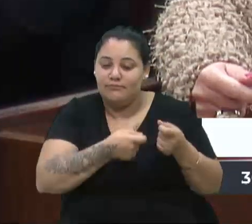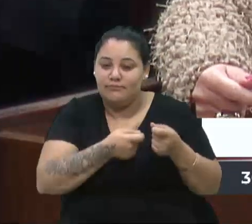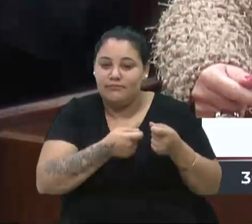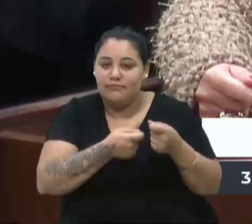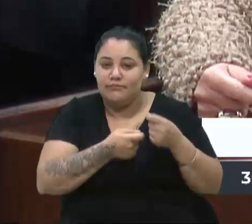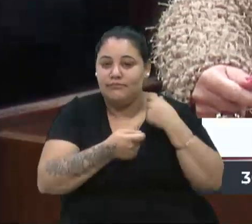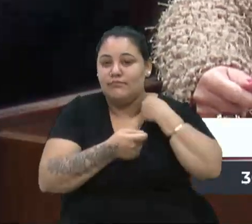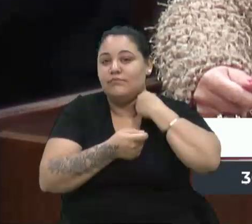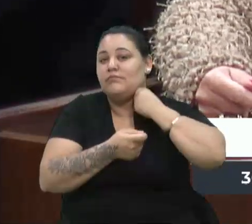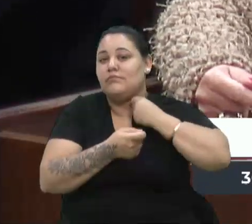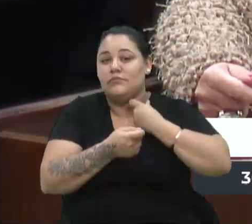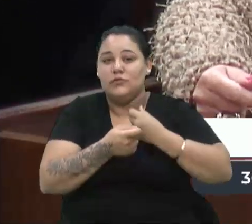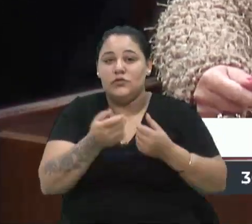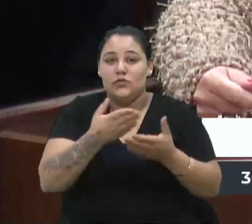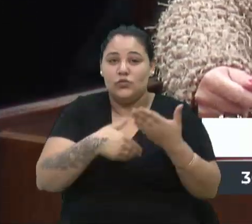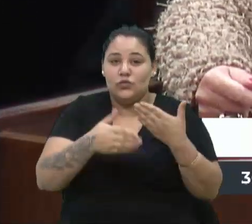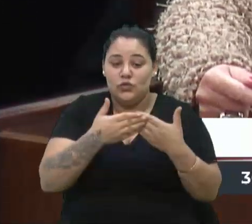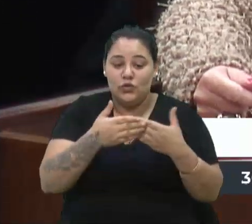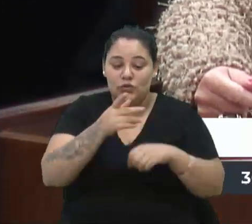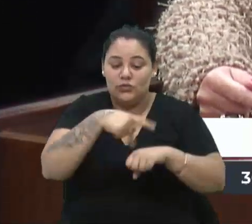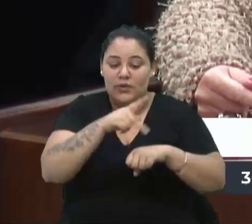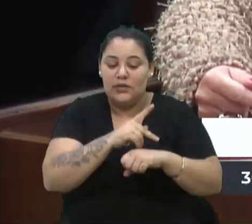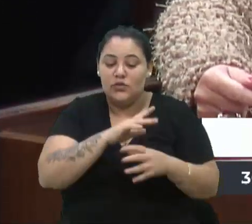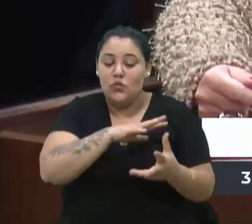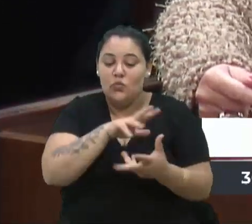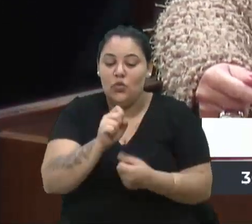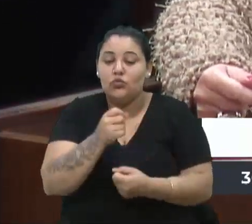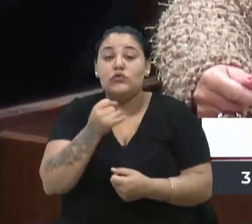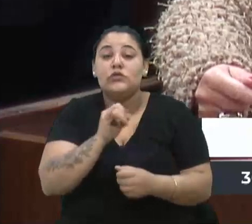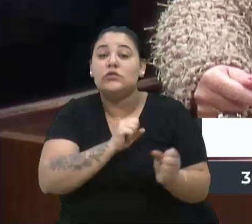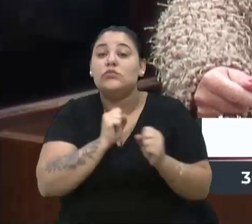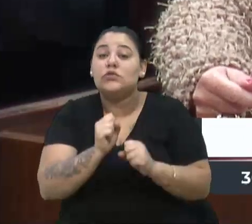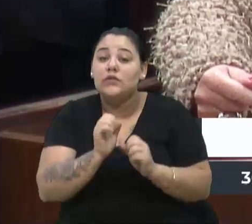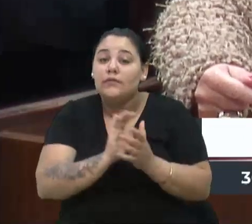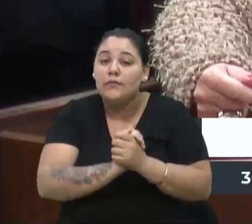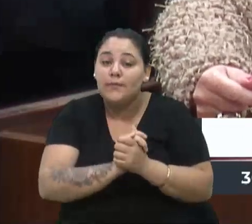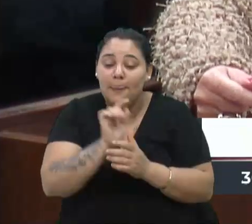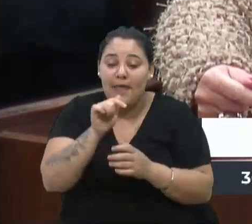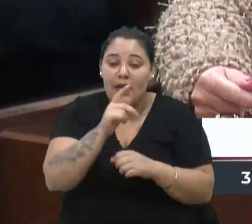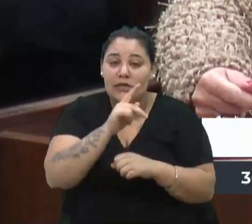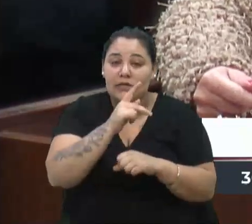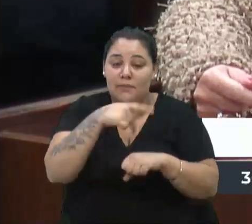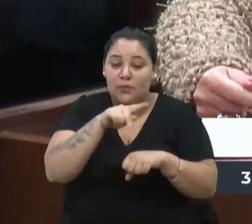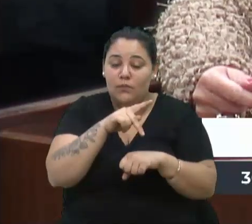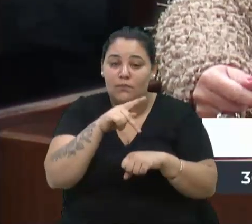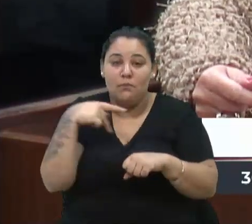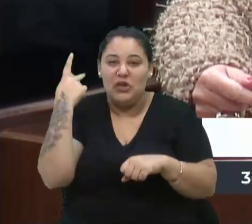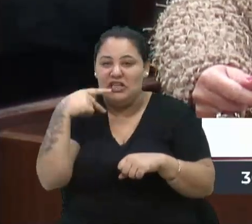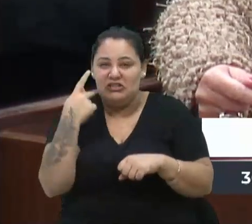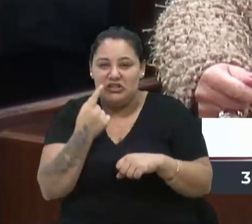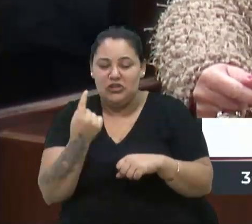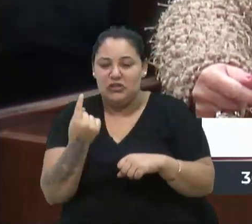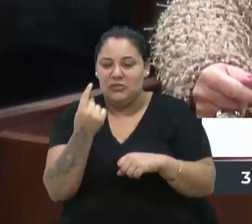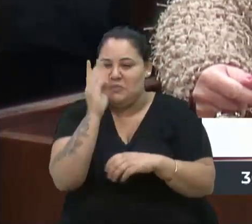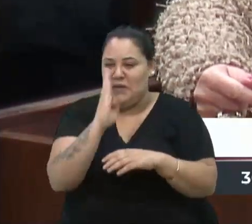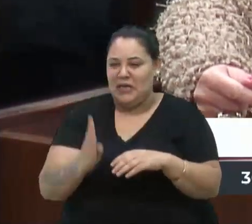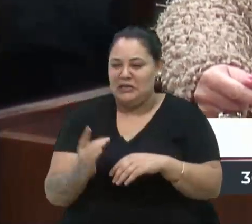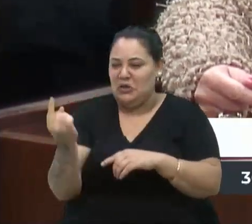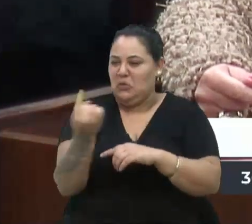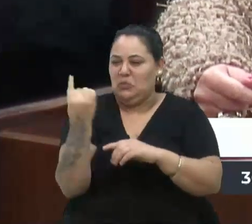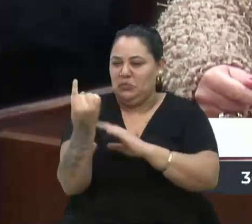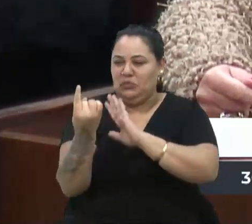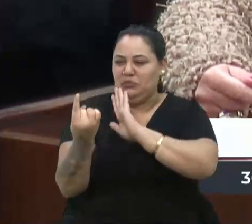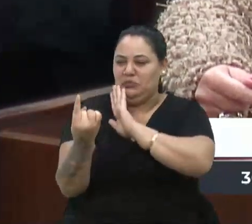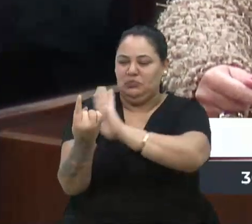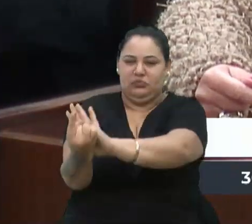economicamente com todos os países do mundo, se possível. Esta política de isolar um país não é só